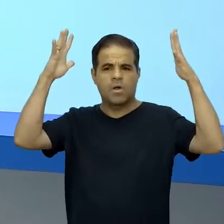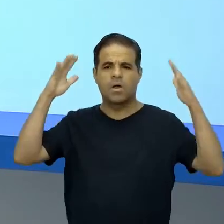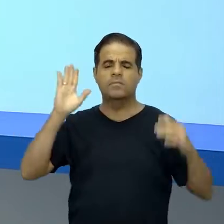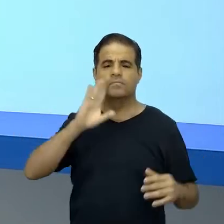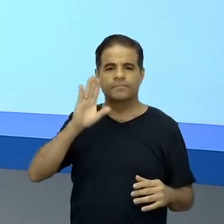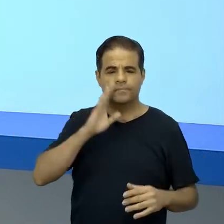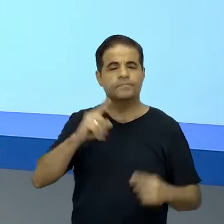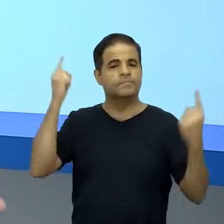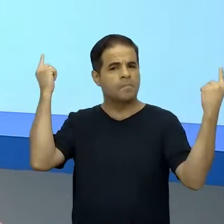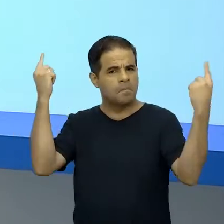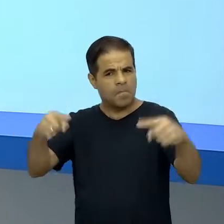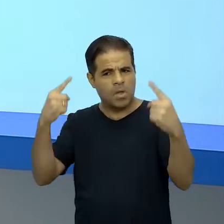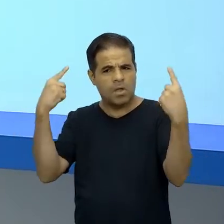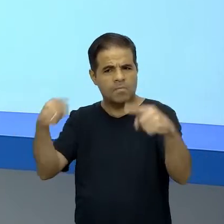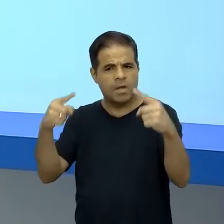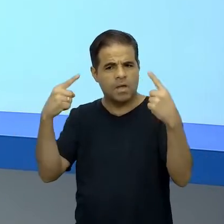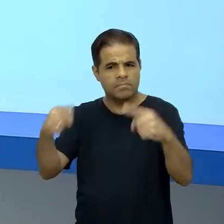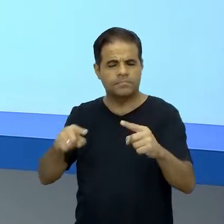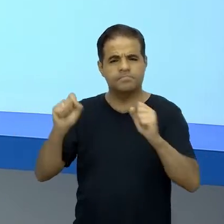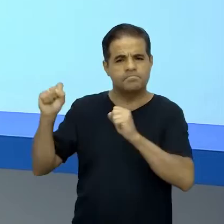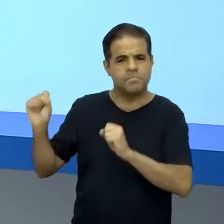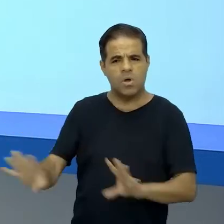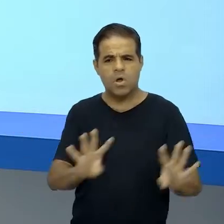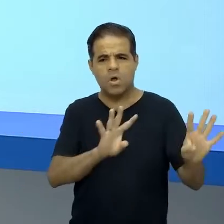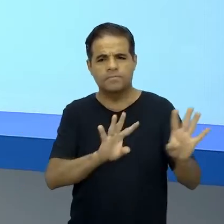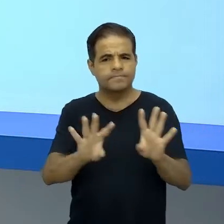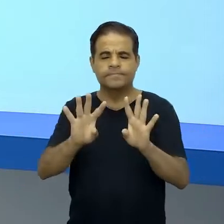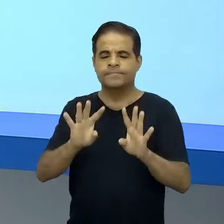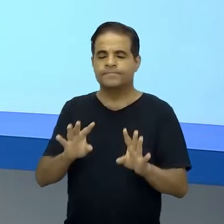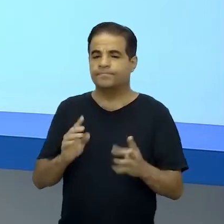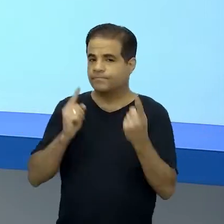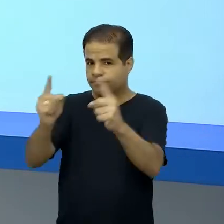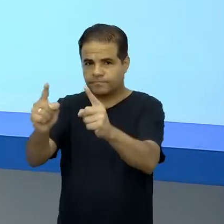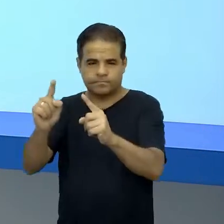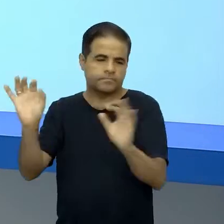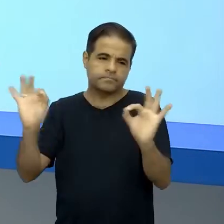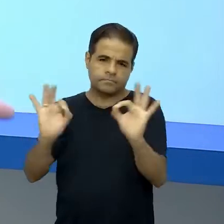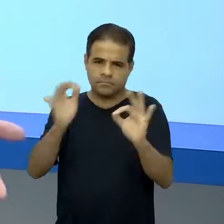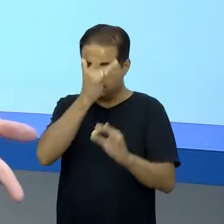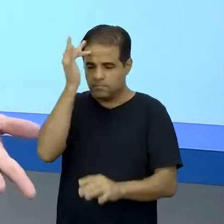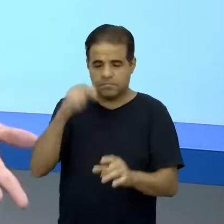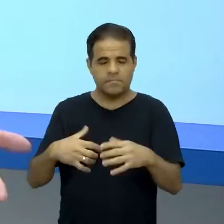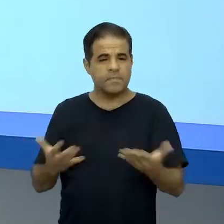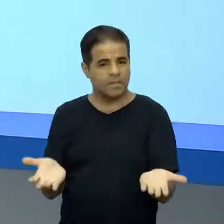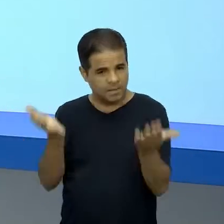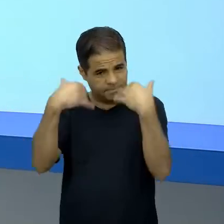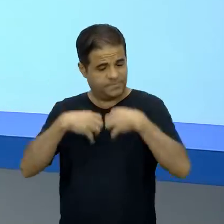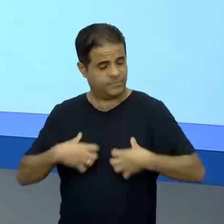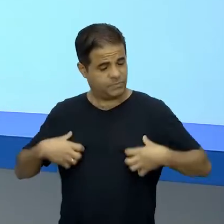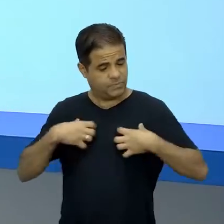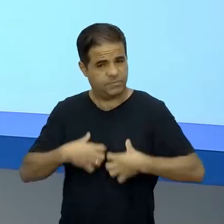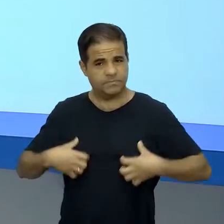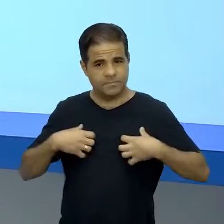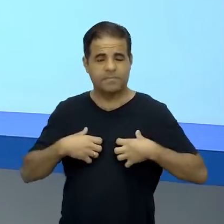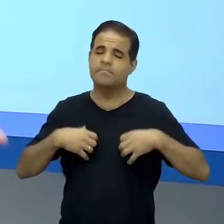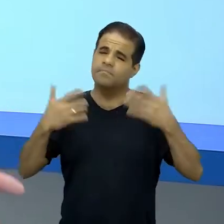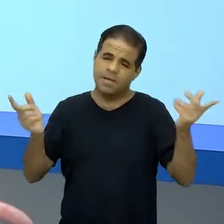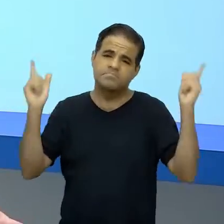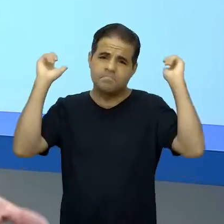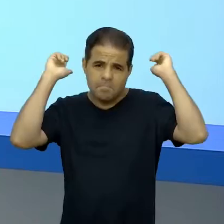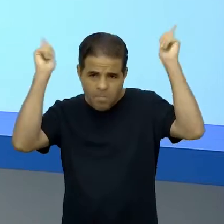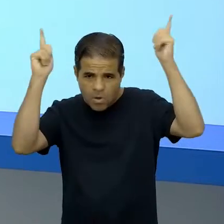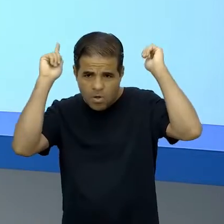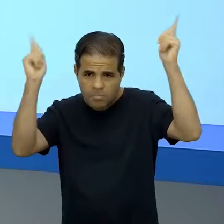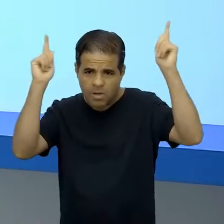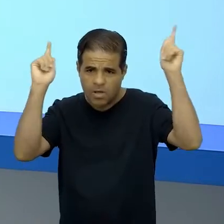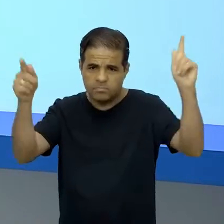um protesto através da arte, que na verdade não fere ninguém, mas as pessoas acabam se incomodando, mas nada como protestar através da